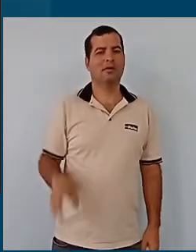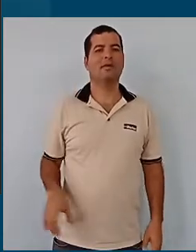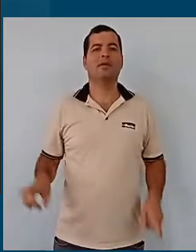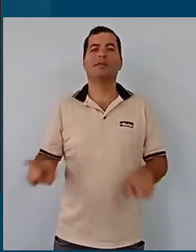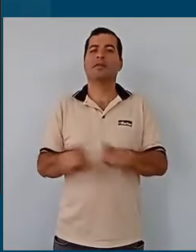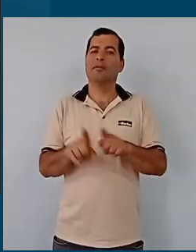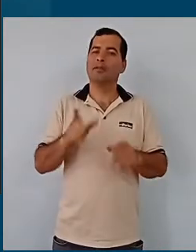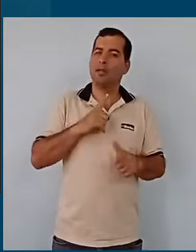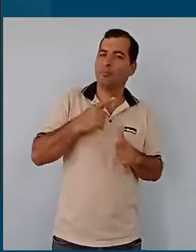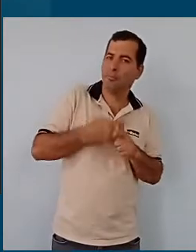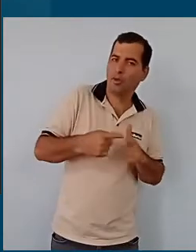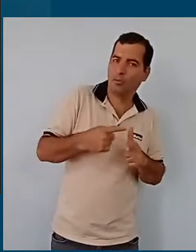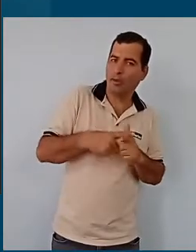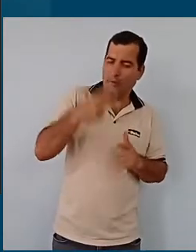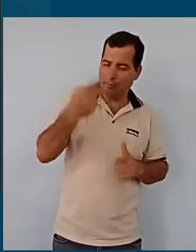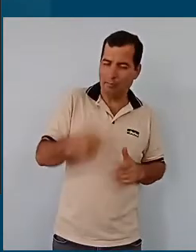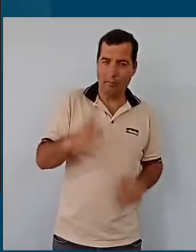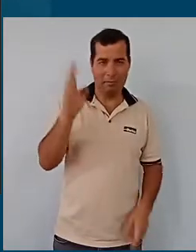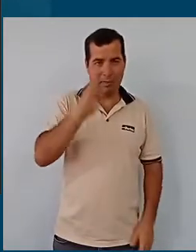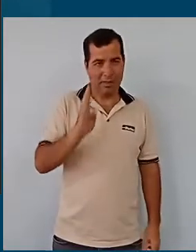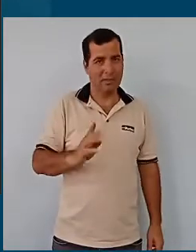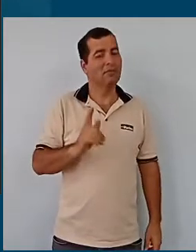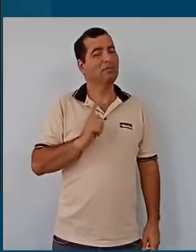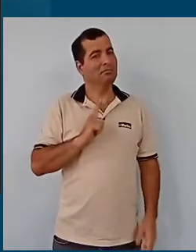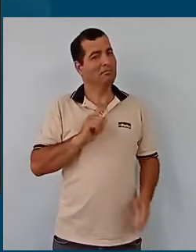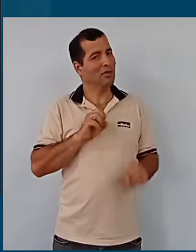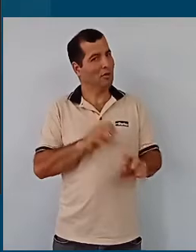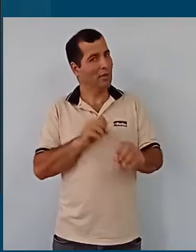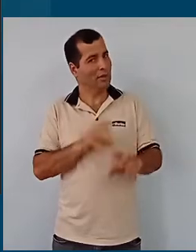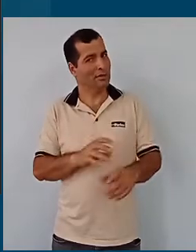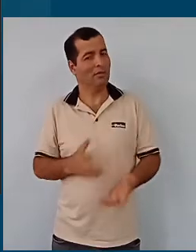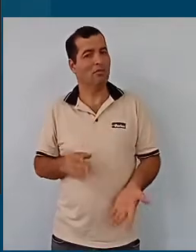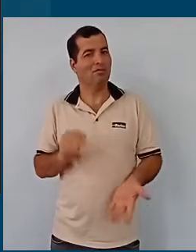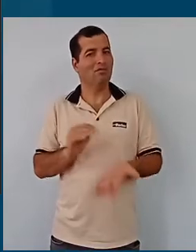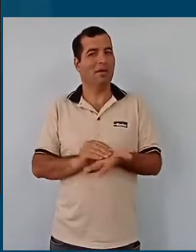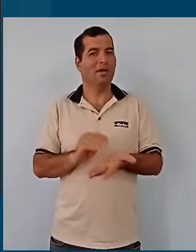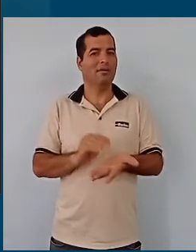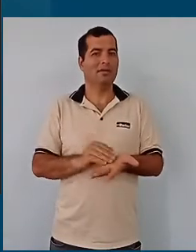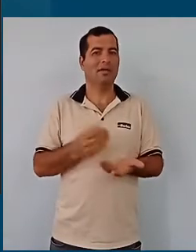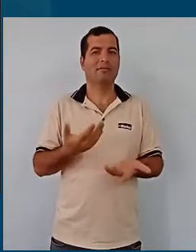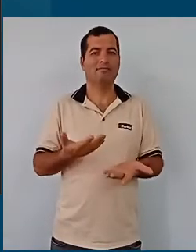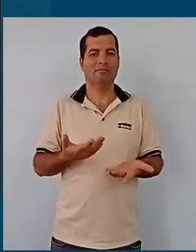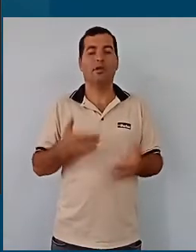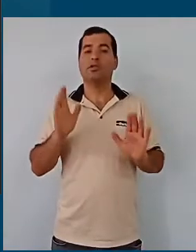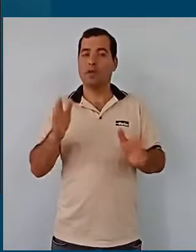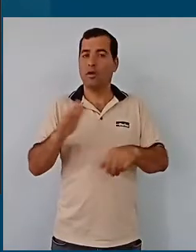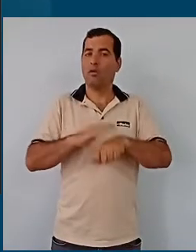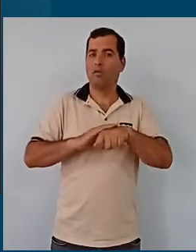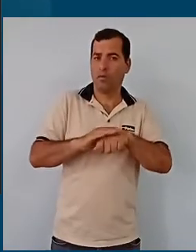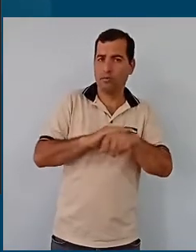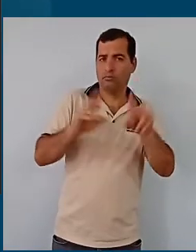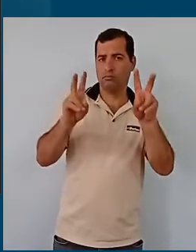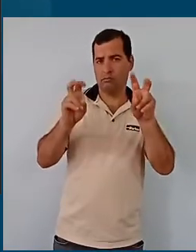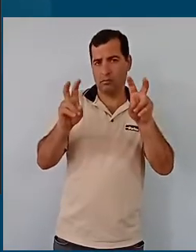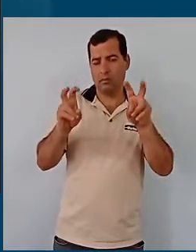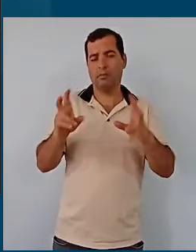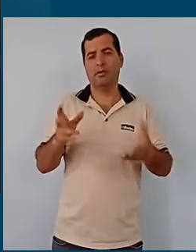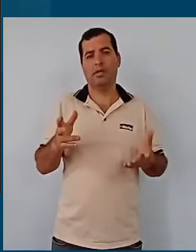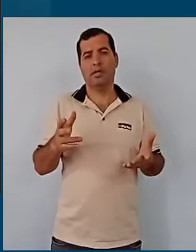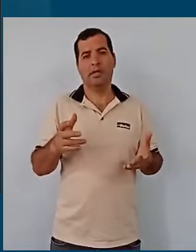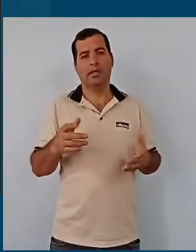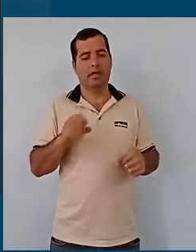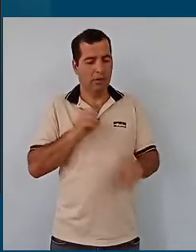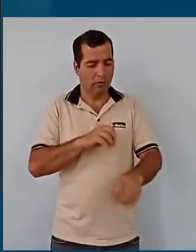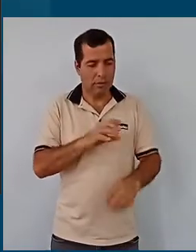recorrente na educação brasileira, por vários motivos, como já temos até discutido. a educação infantil, do ponto